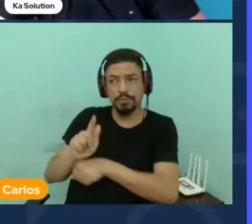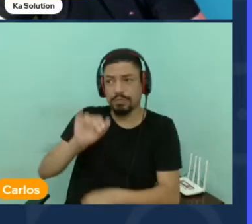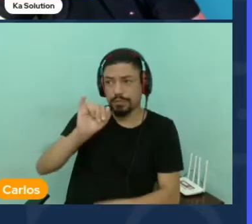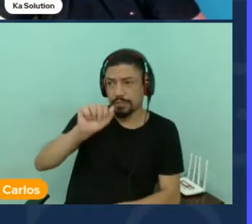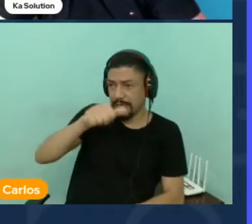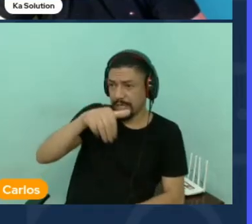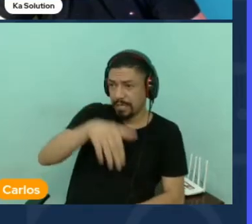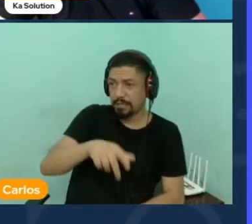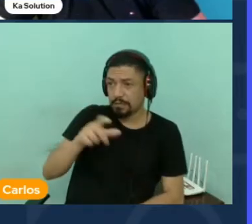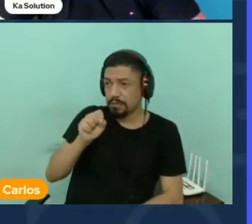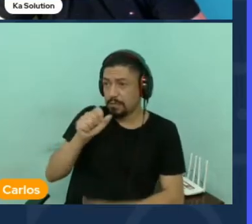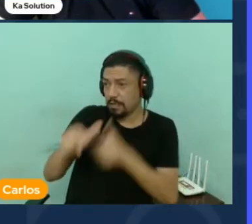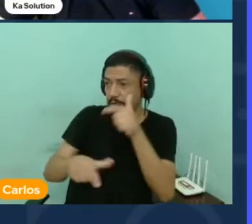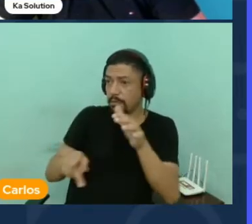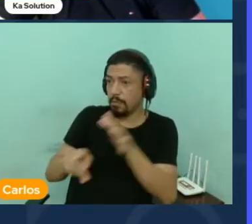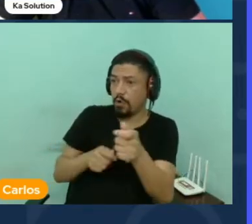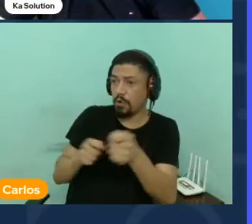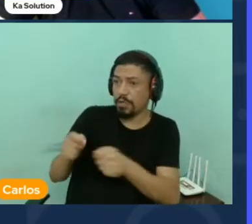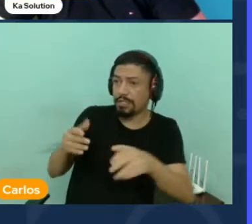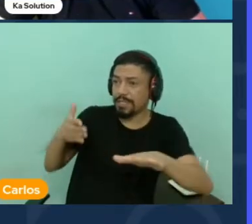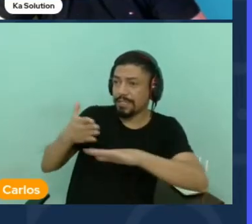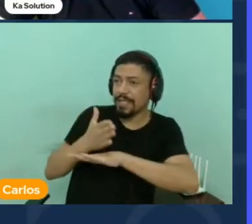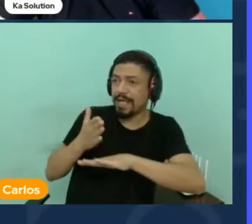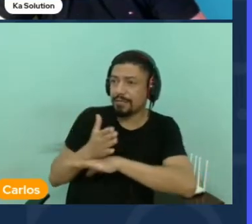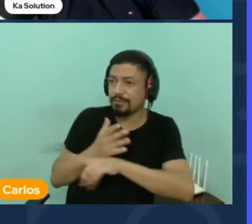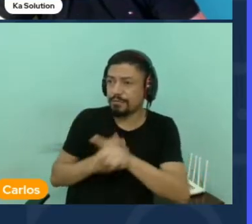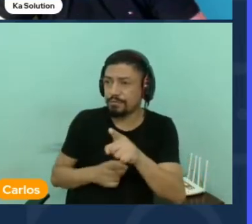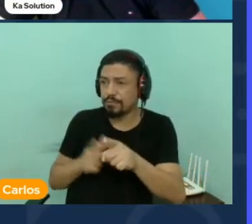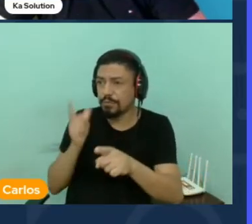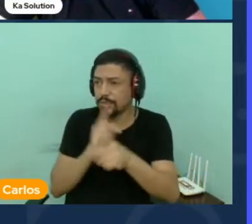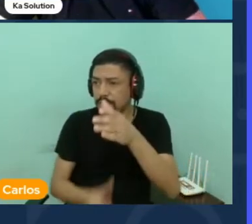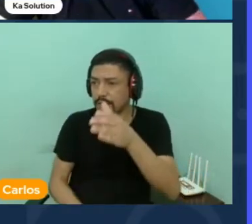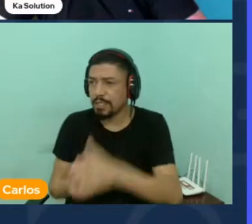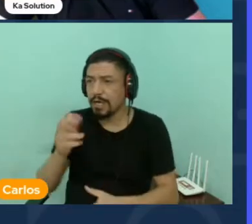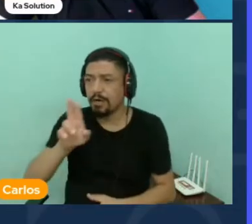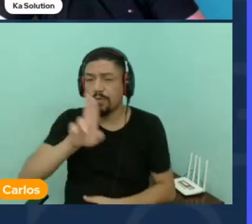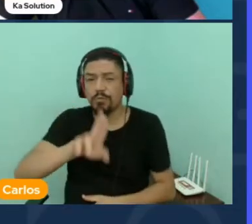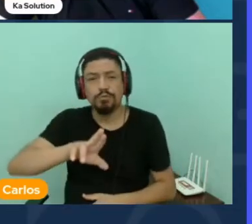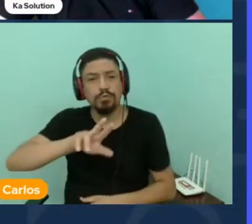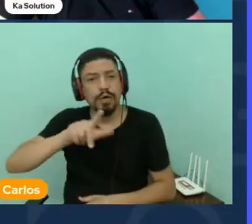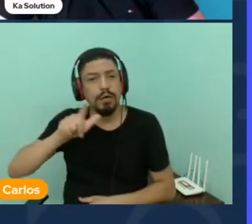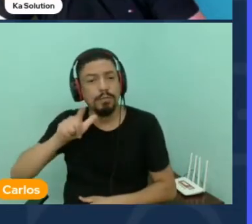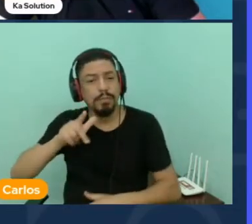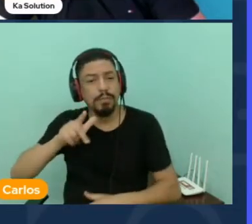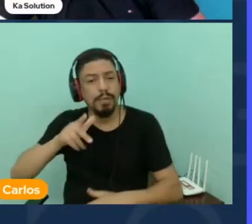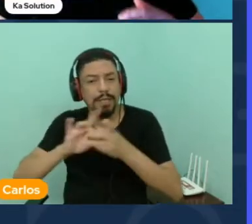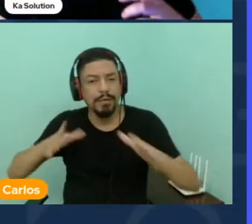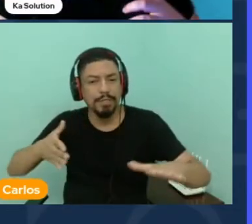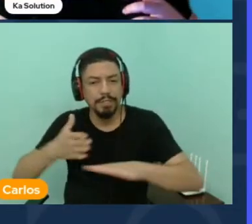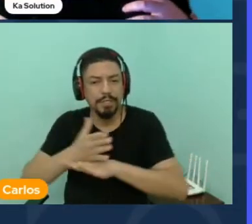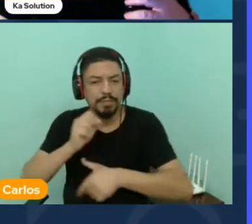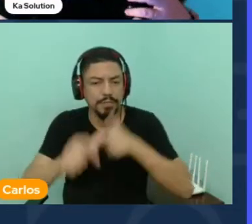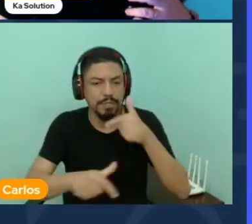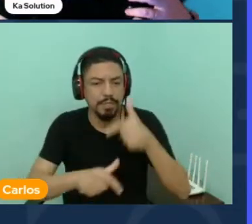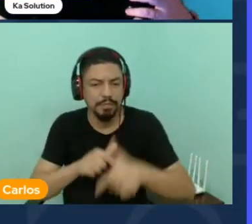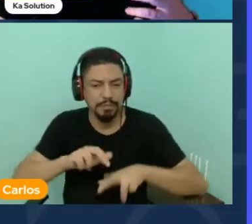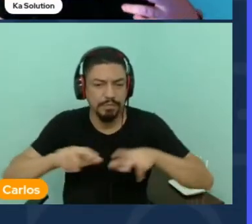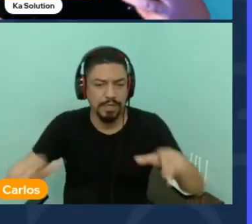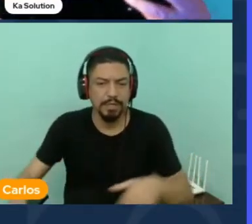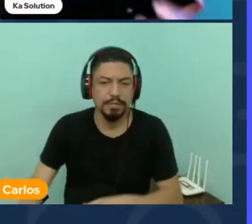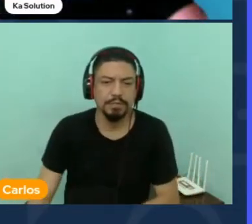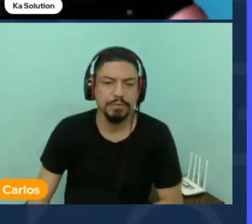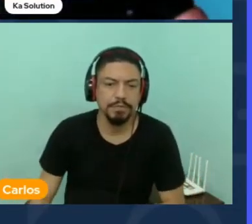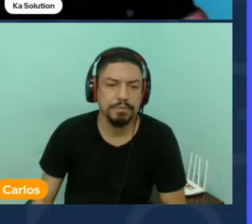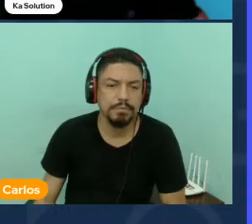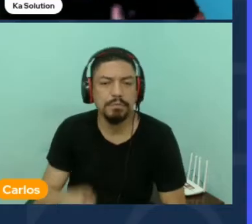de acesso. Aqui eu vou criar usuários para acessar os meus serviços. Usuários, por exemplo, que podem